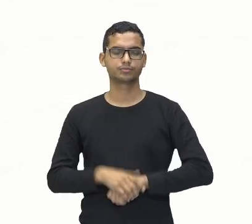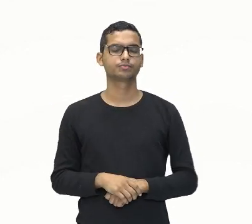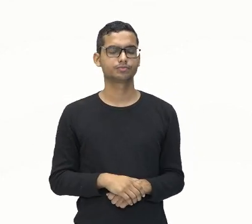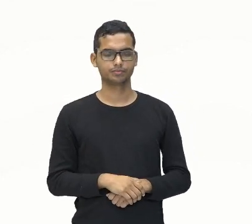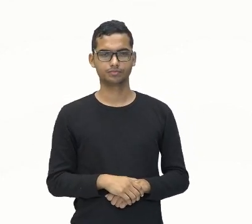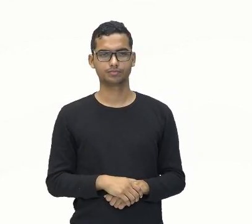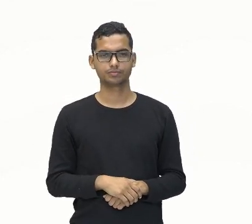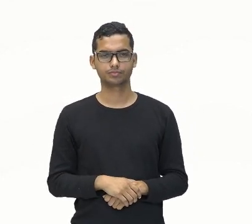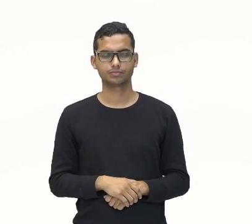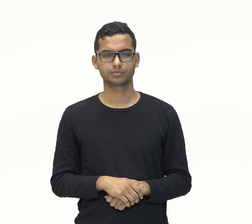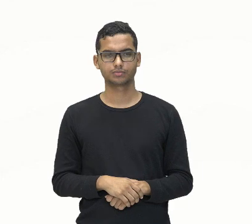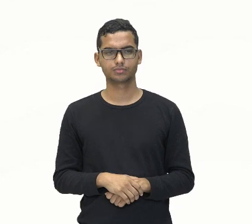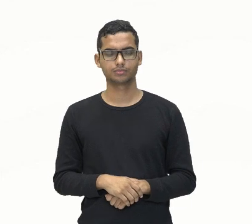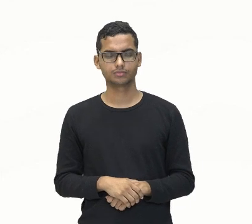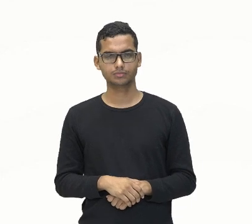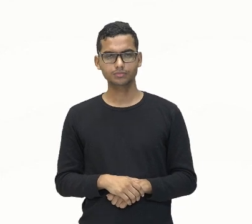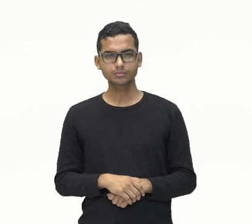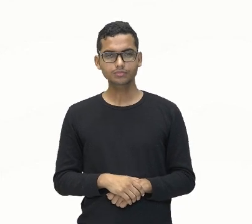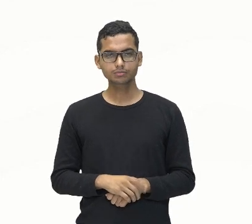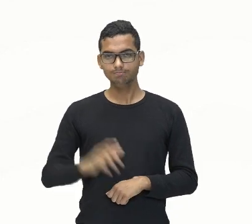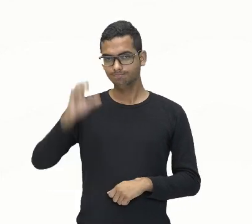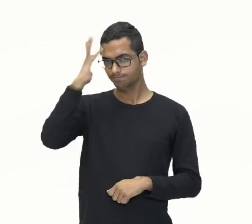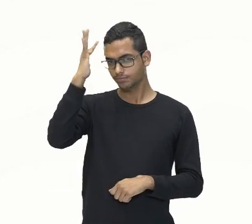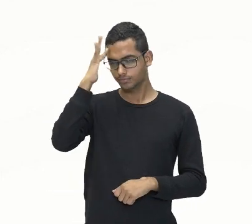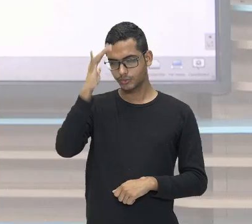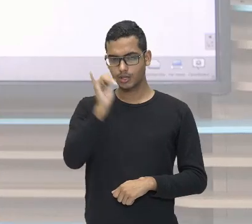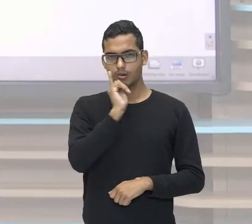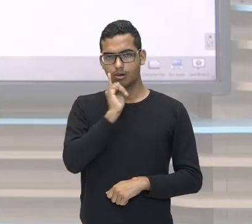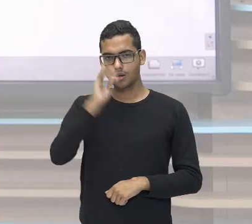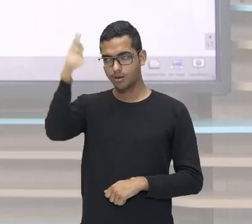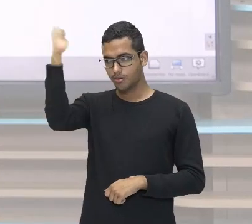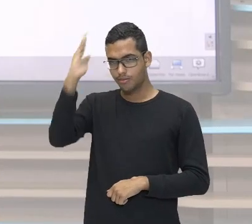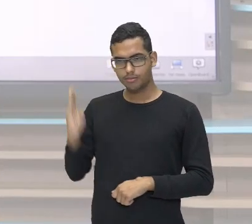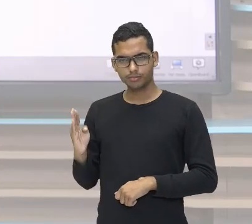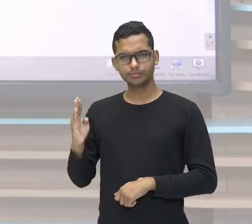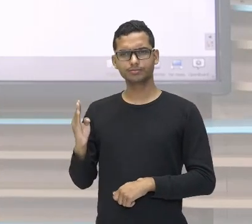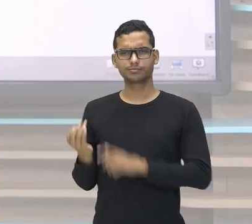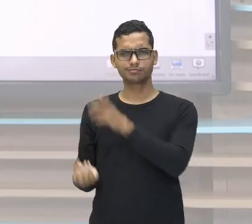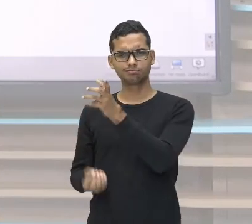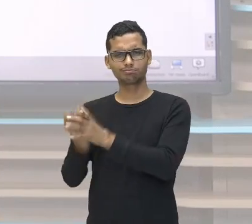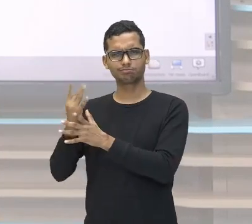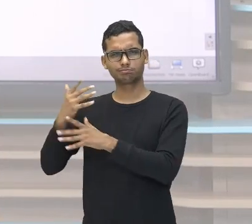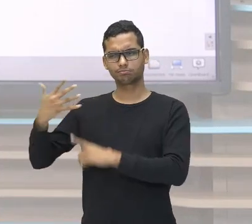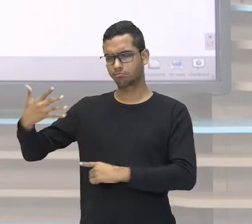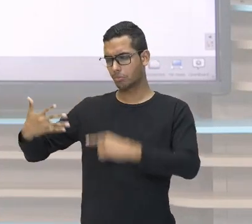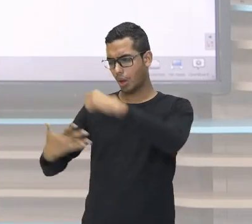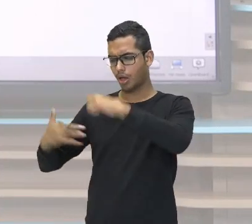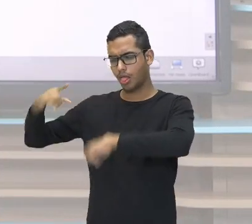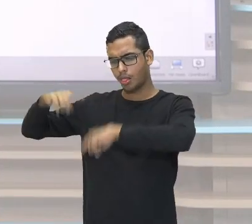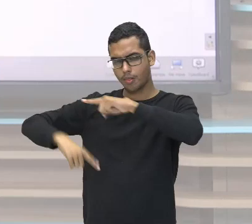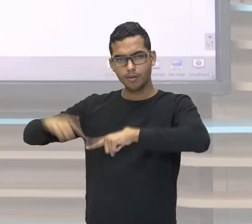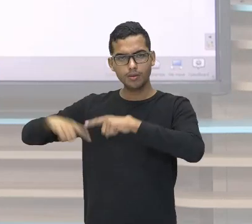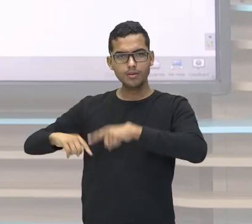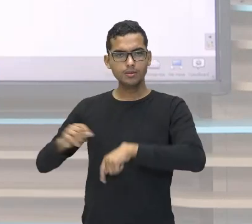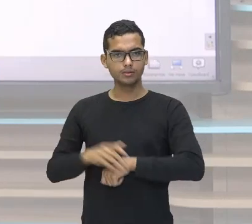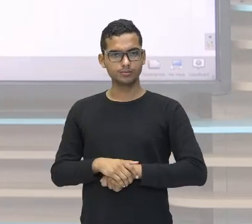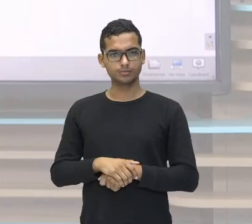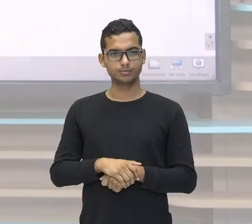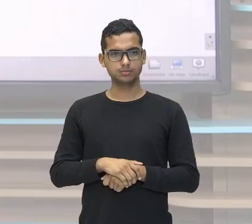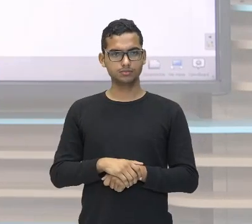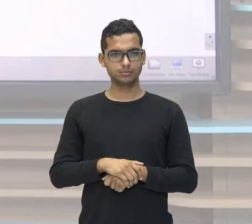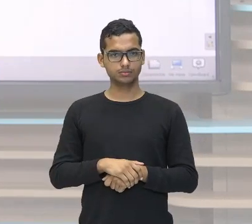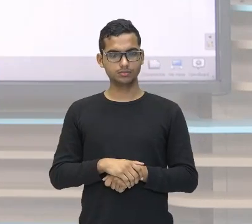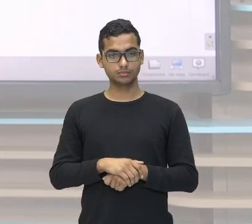Então, imagine que eu produzo aqui no Brasil uma série de produtos, né? E